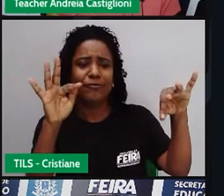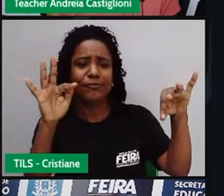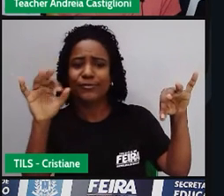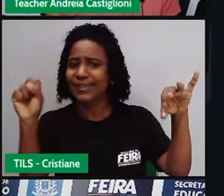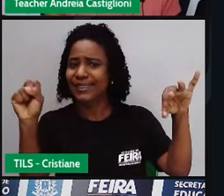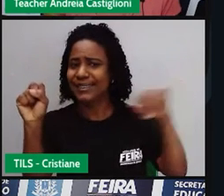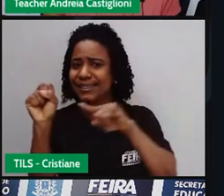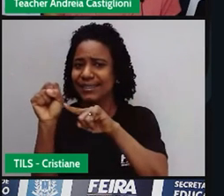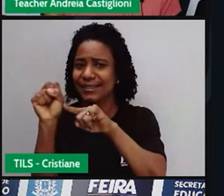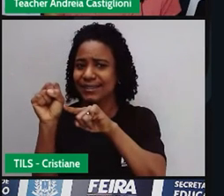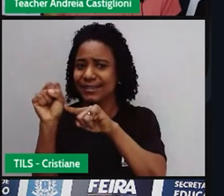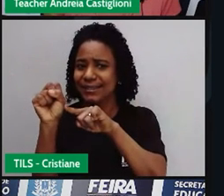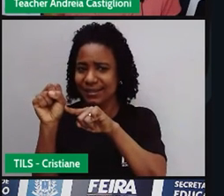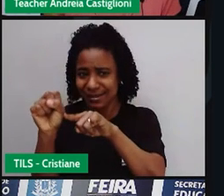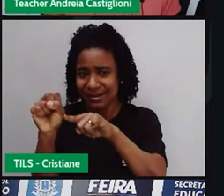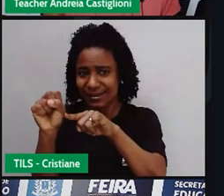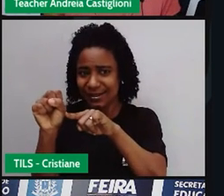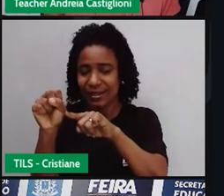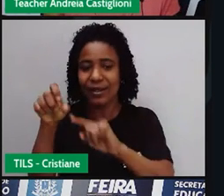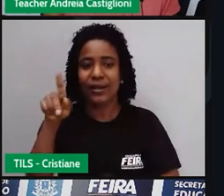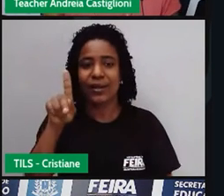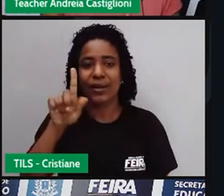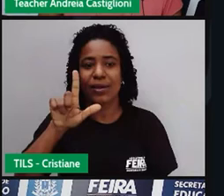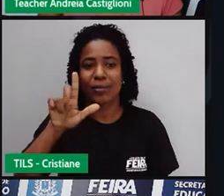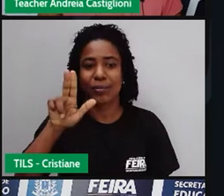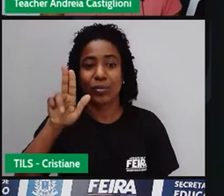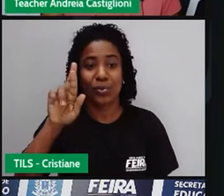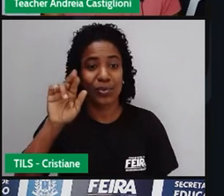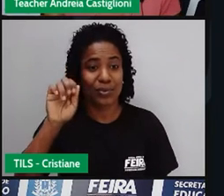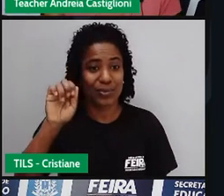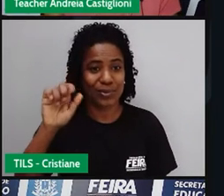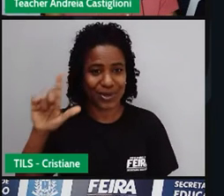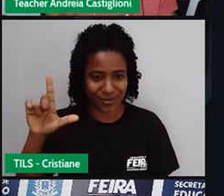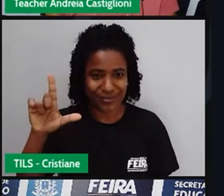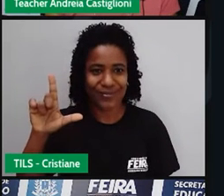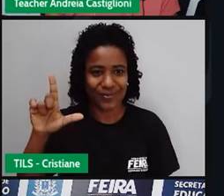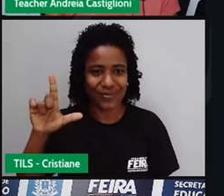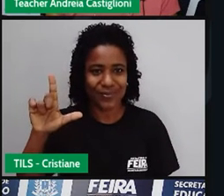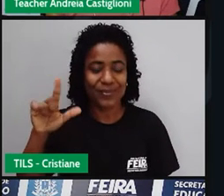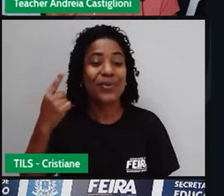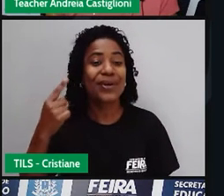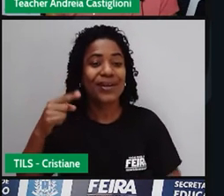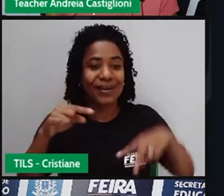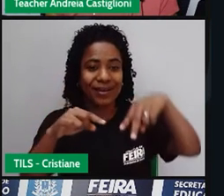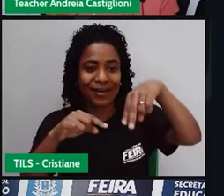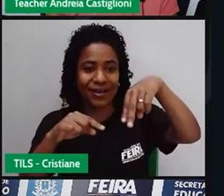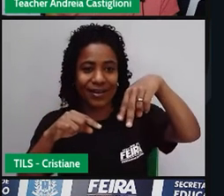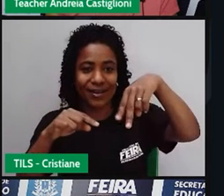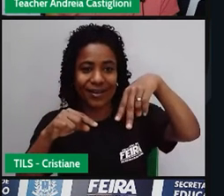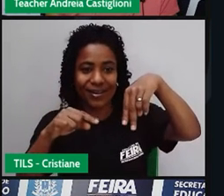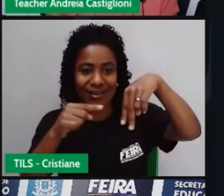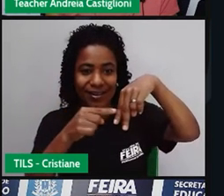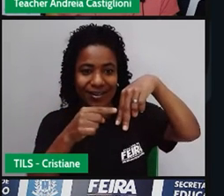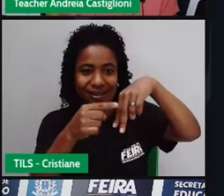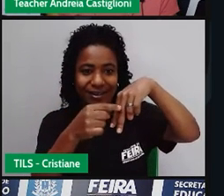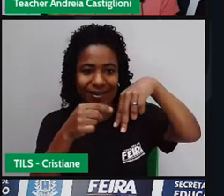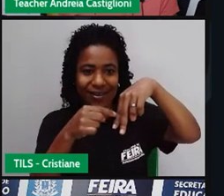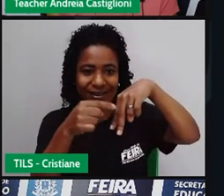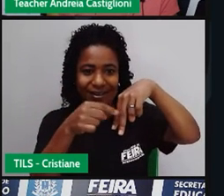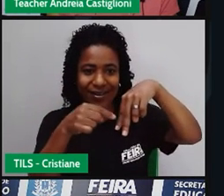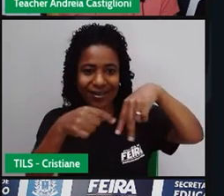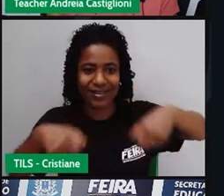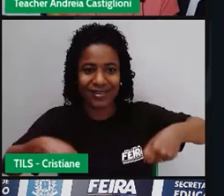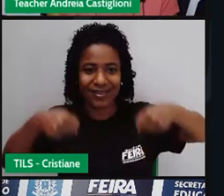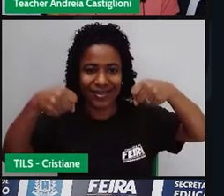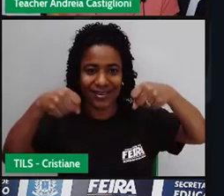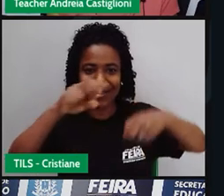porque a gente vai ter aí ó as para pernas né parar as pernas e é a mesma coisa a gente pode perceber